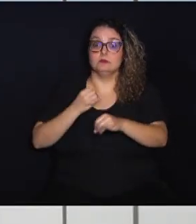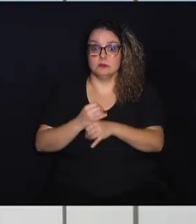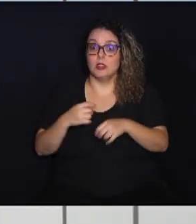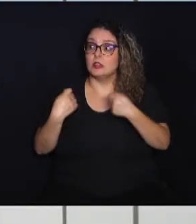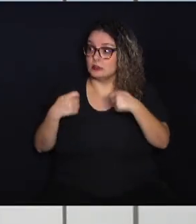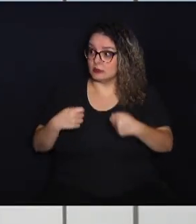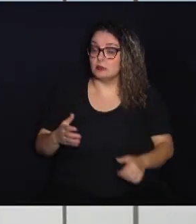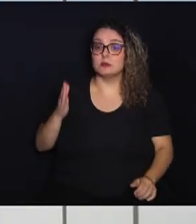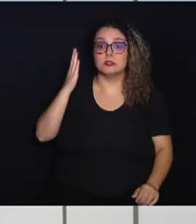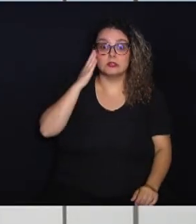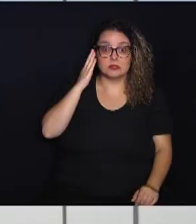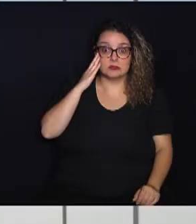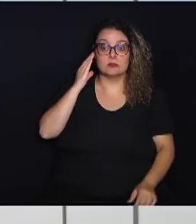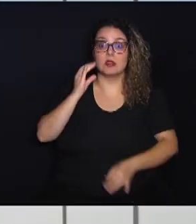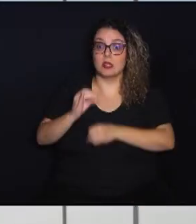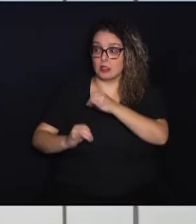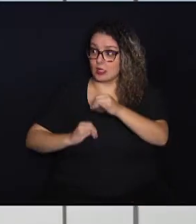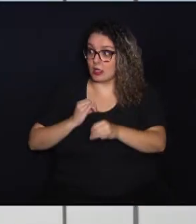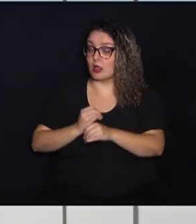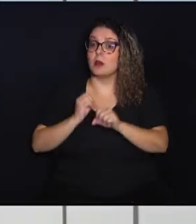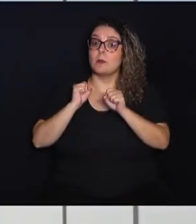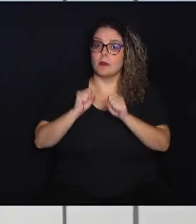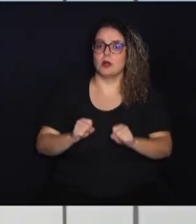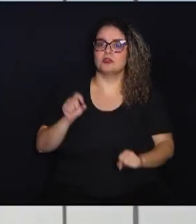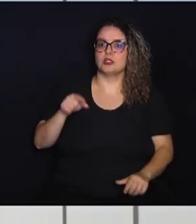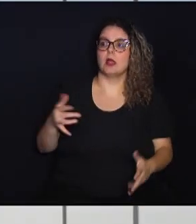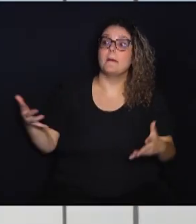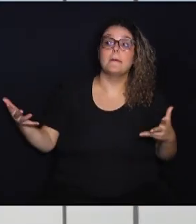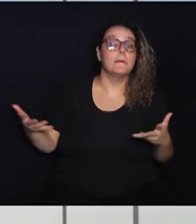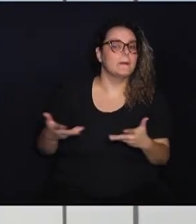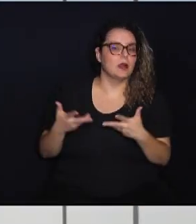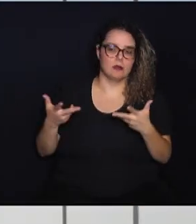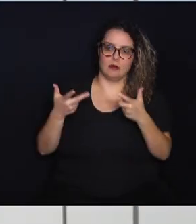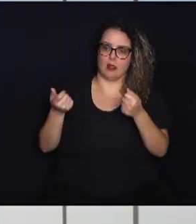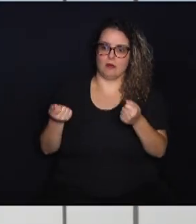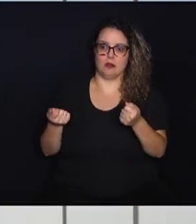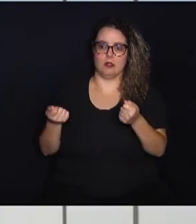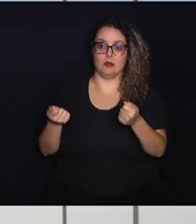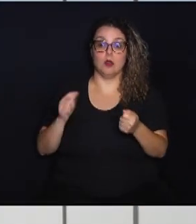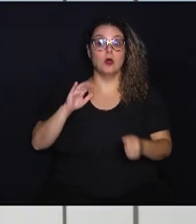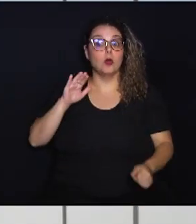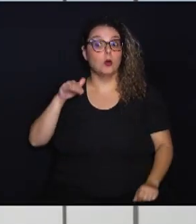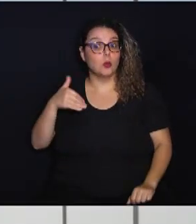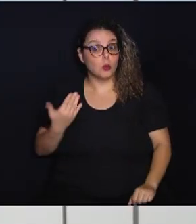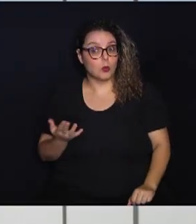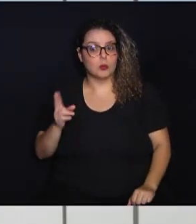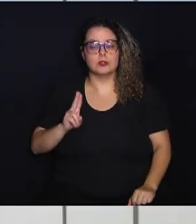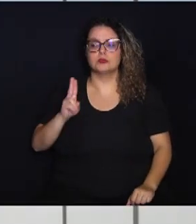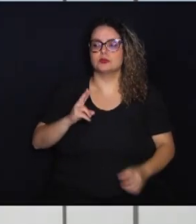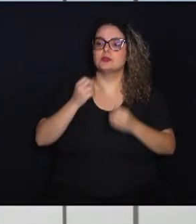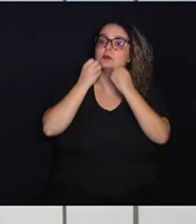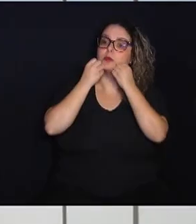precisa entender que a internet pode ser e é maravilhosa quando a gente usa para o bem.